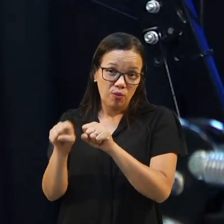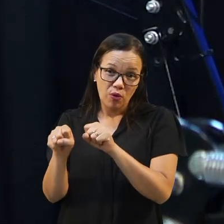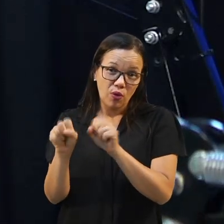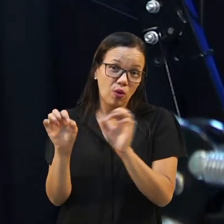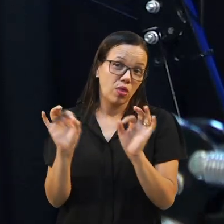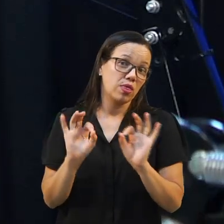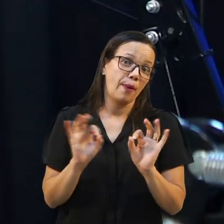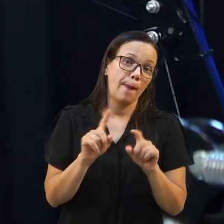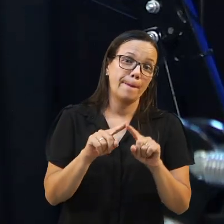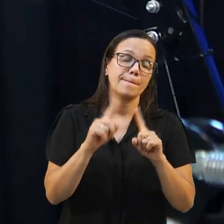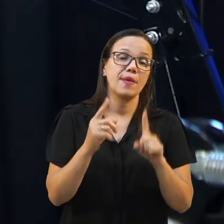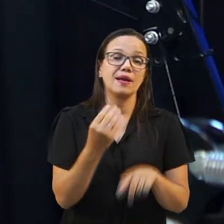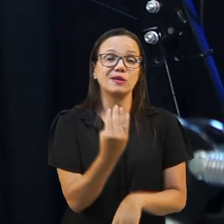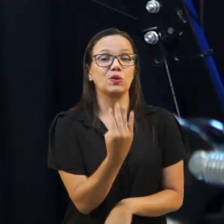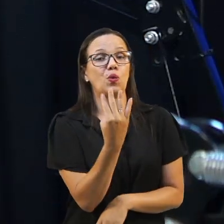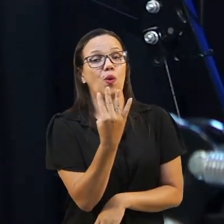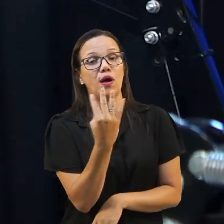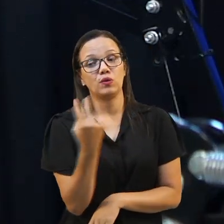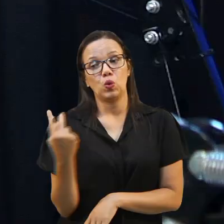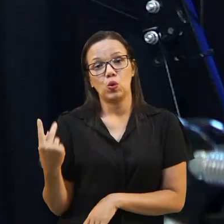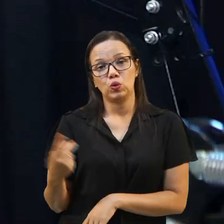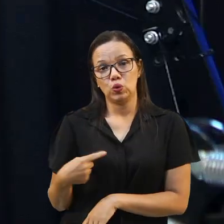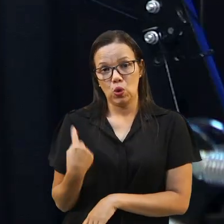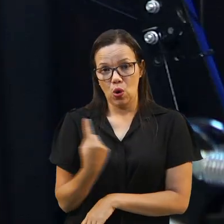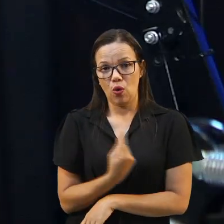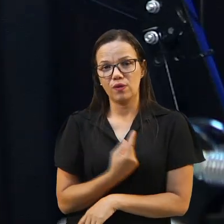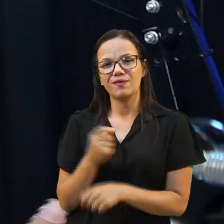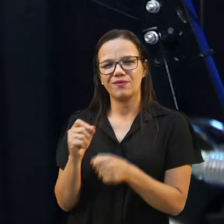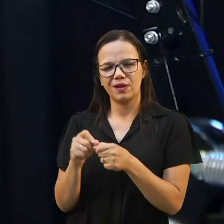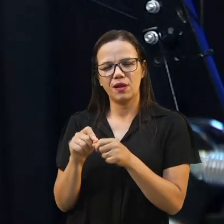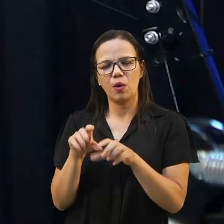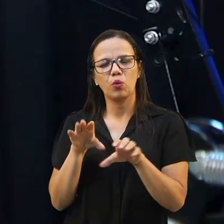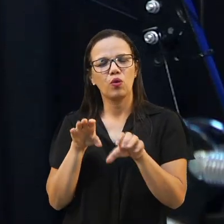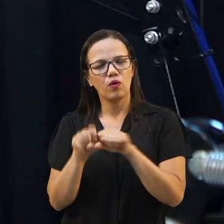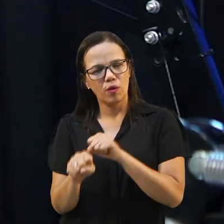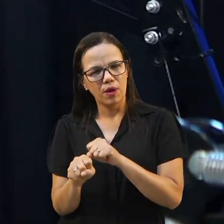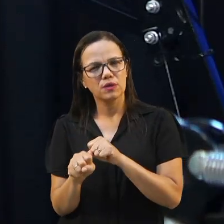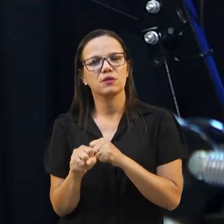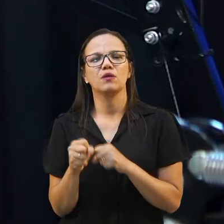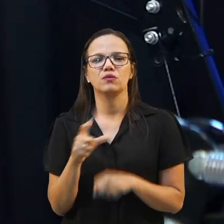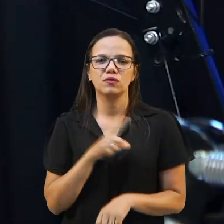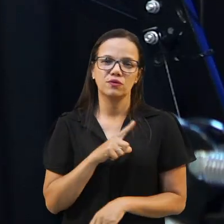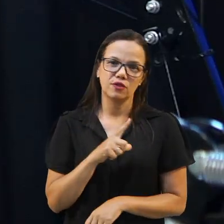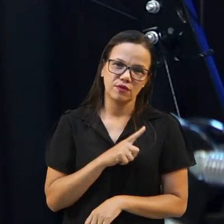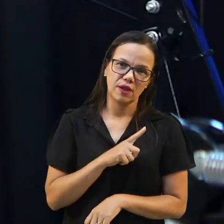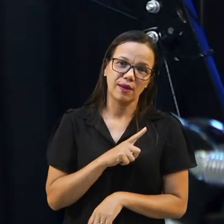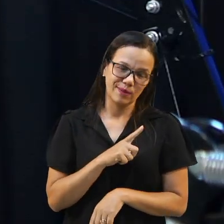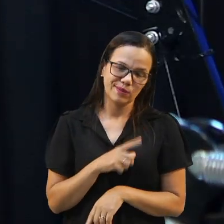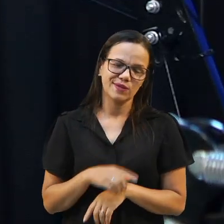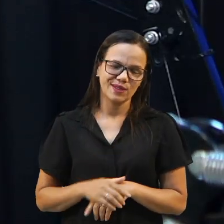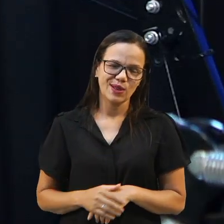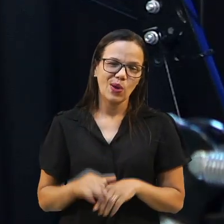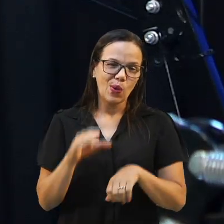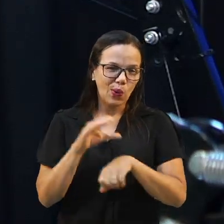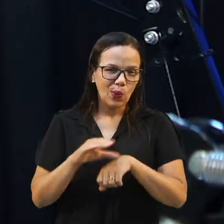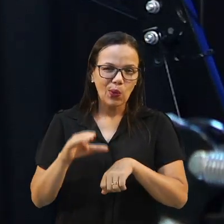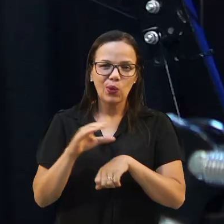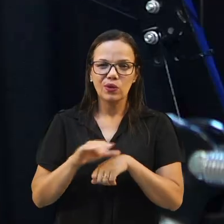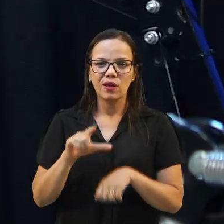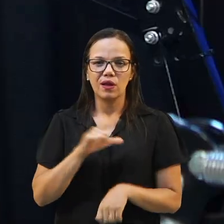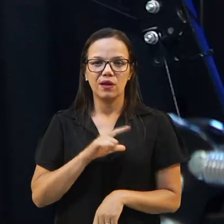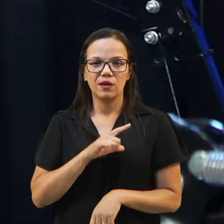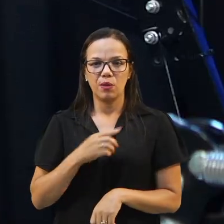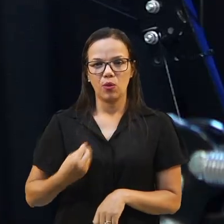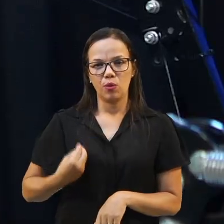mas 4 de nós fizemos curso superior e temos, né, uma